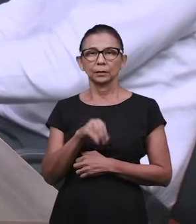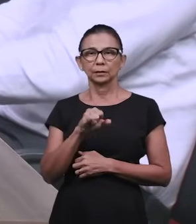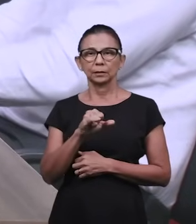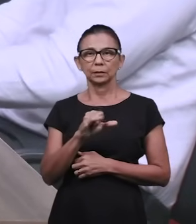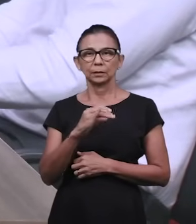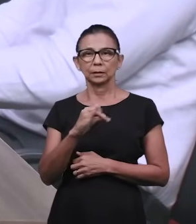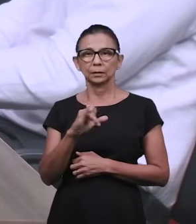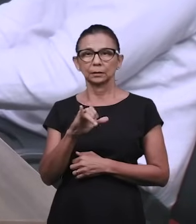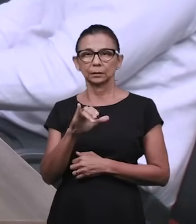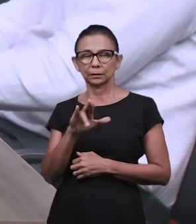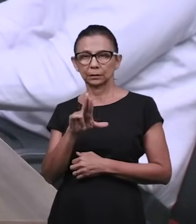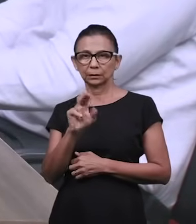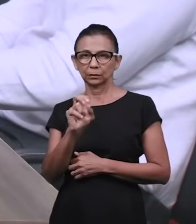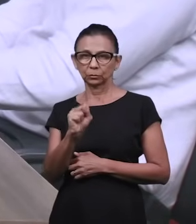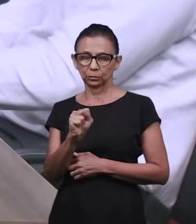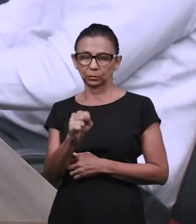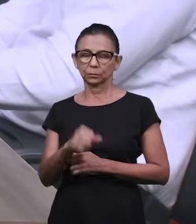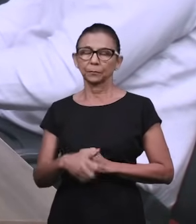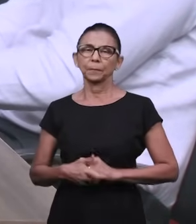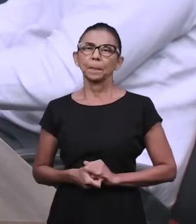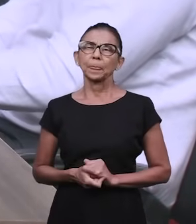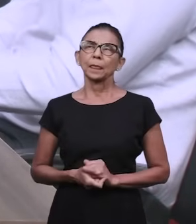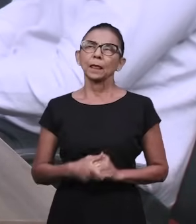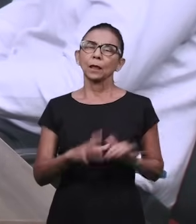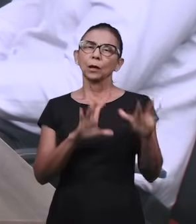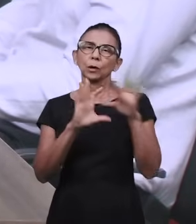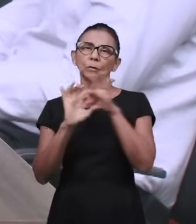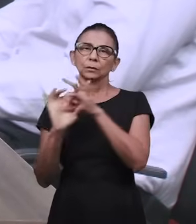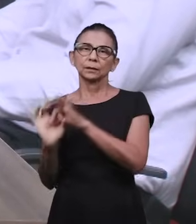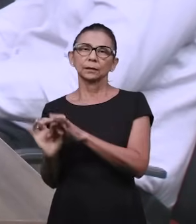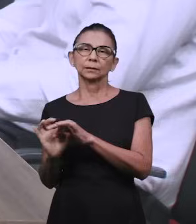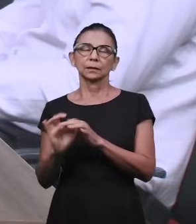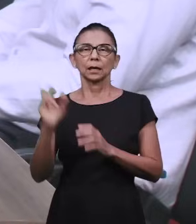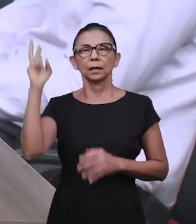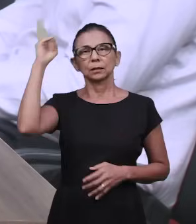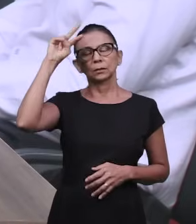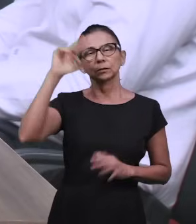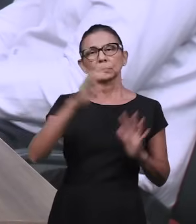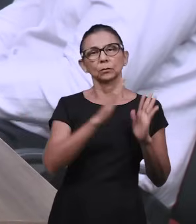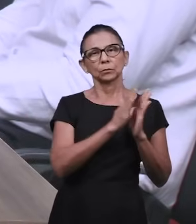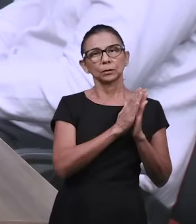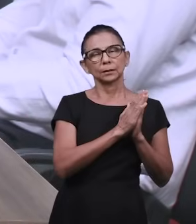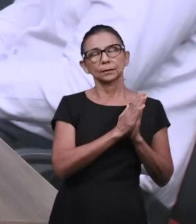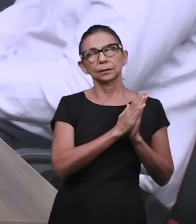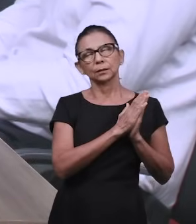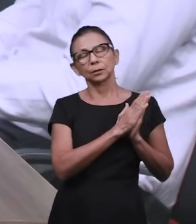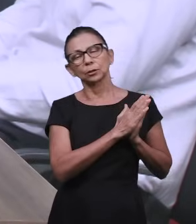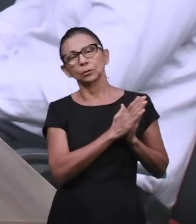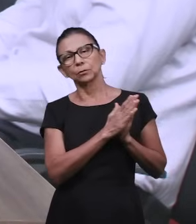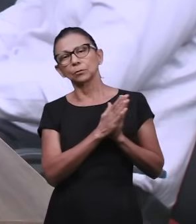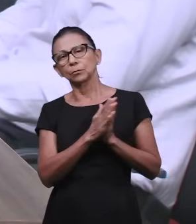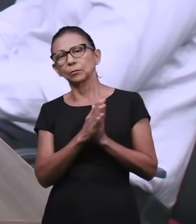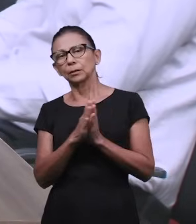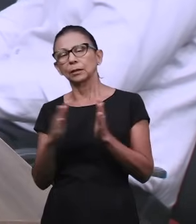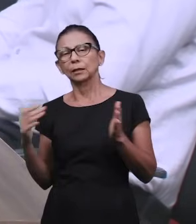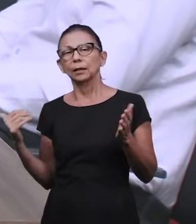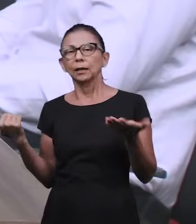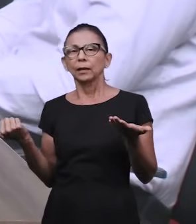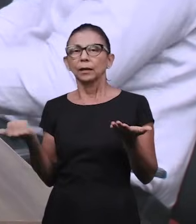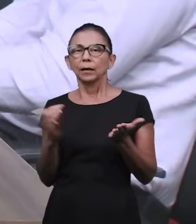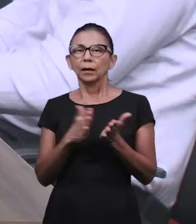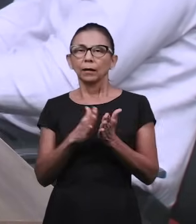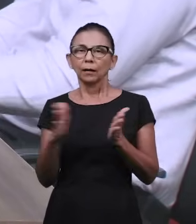uma contextualização histórica, da oração até a Reforma